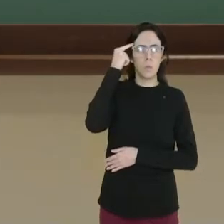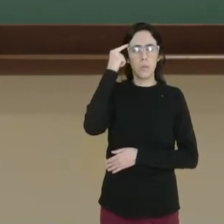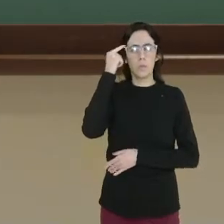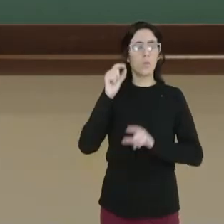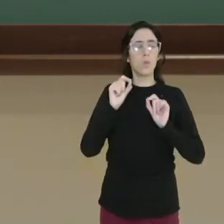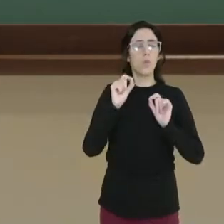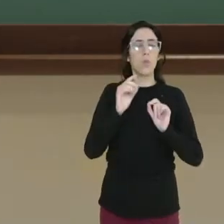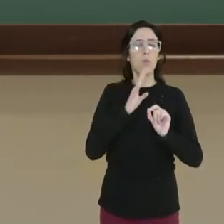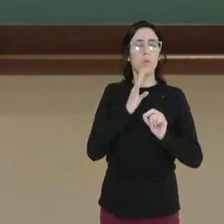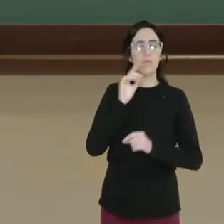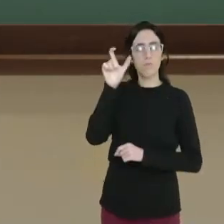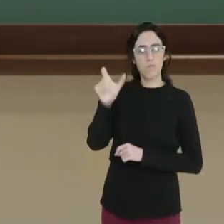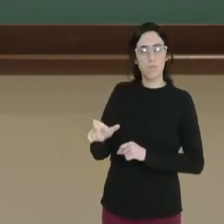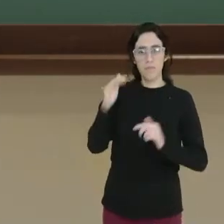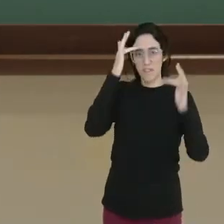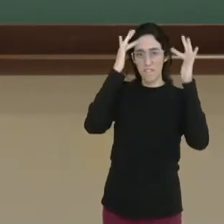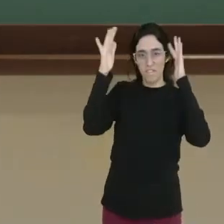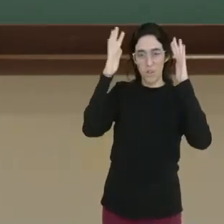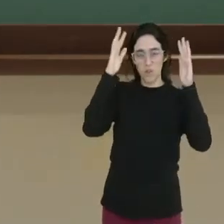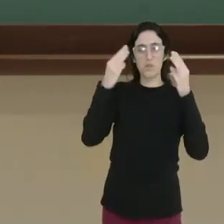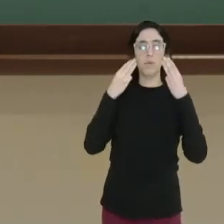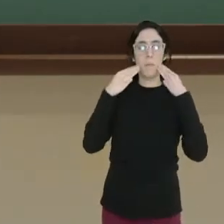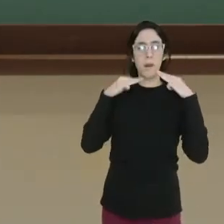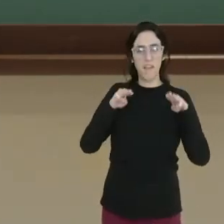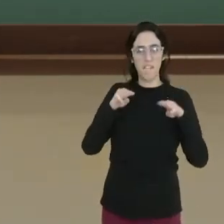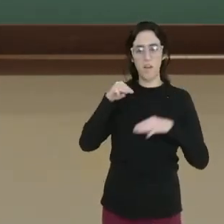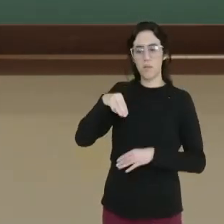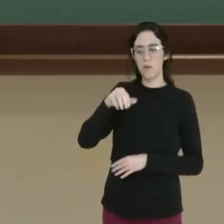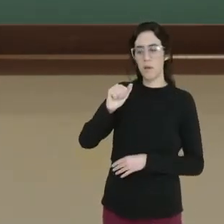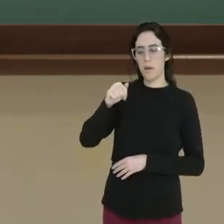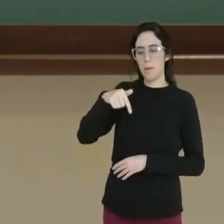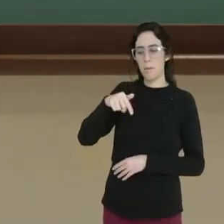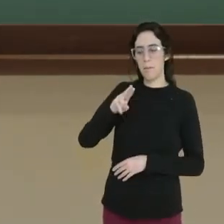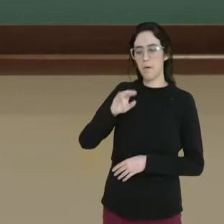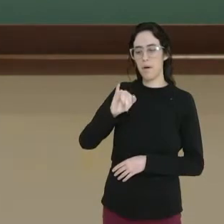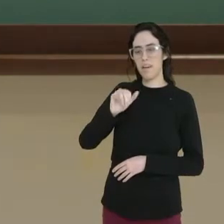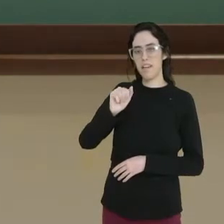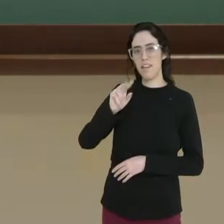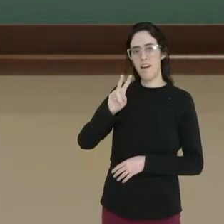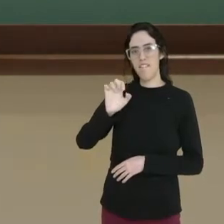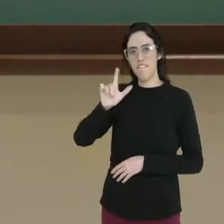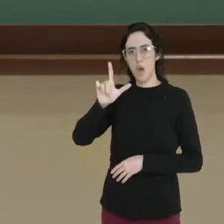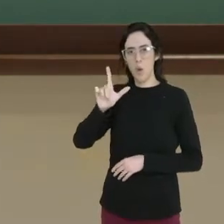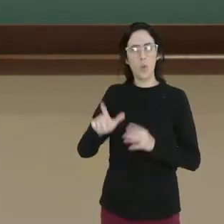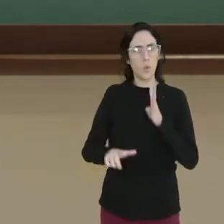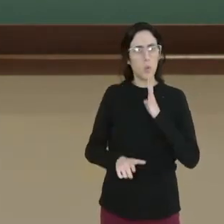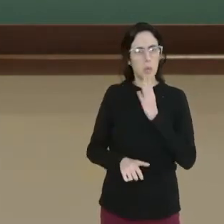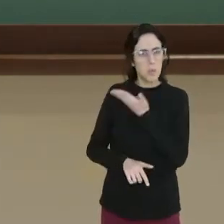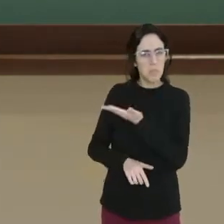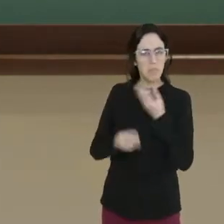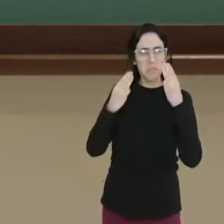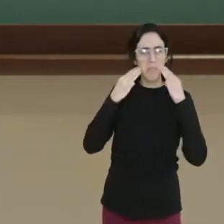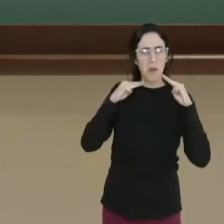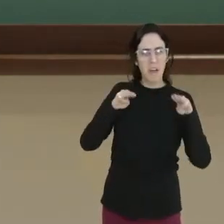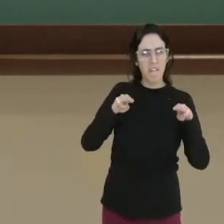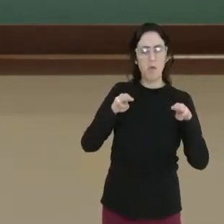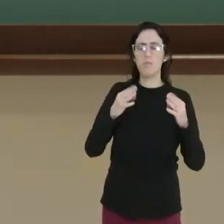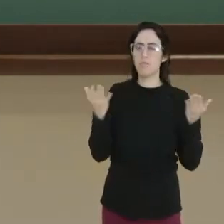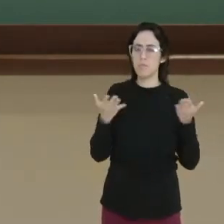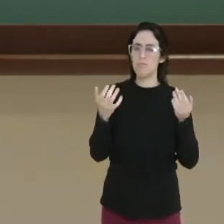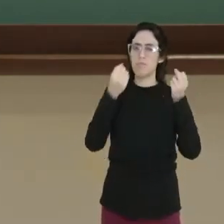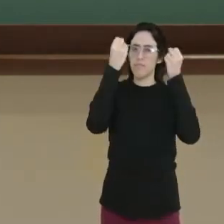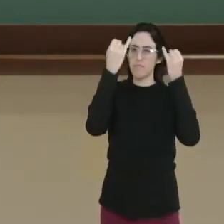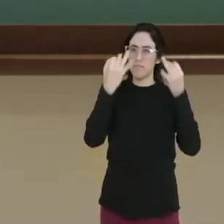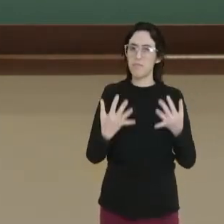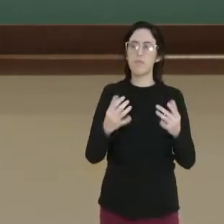o filósofo Maquiavel. Você já ouviu falar em Maquiavel? Então vamos entender melhor